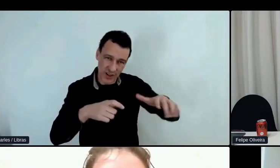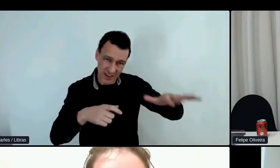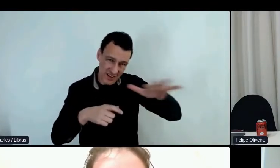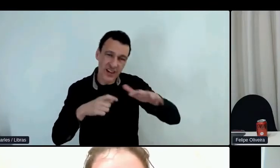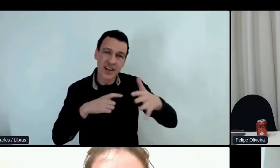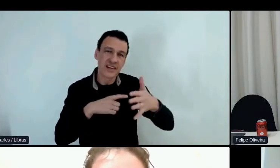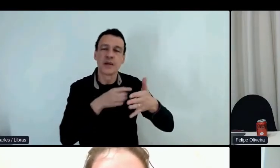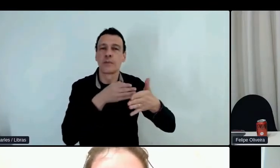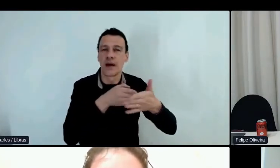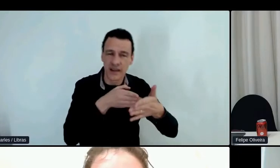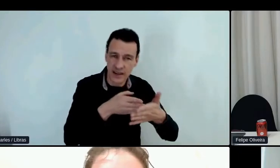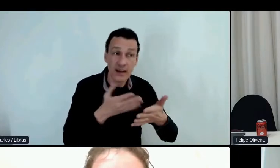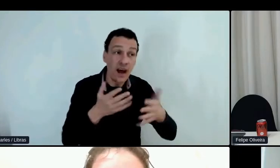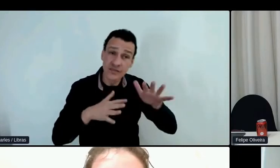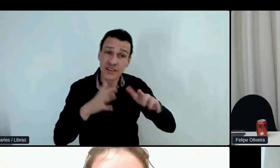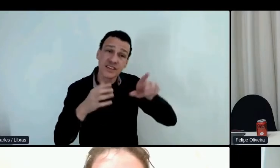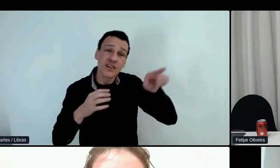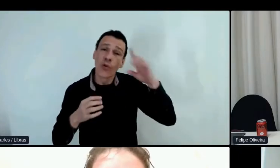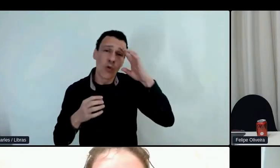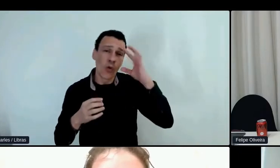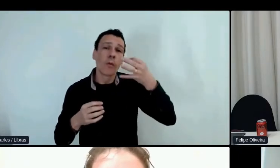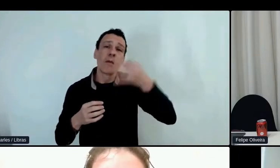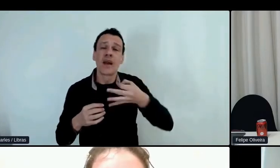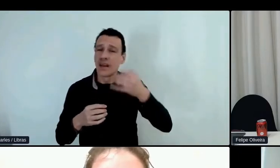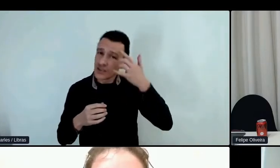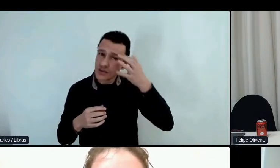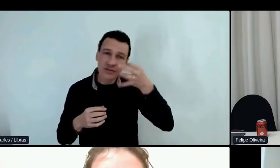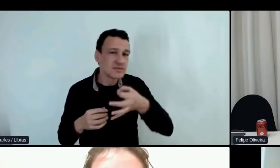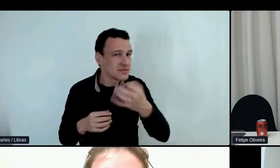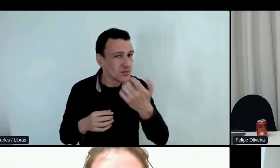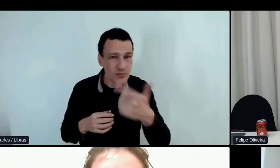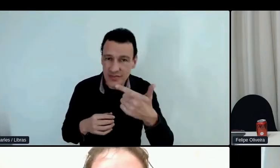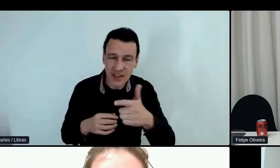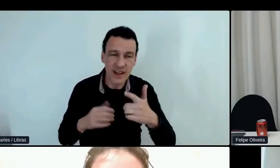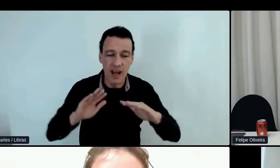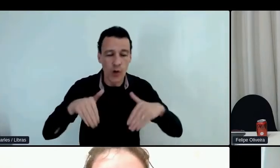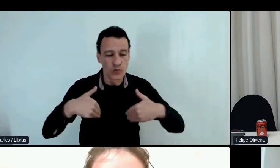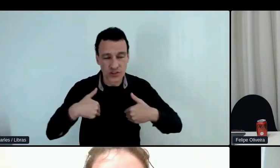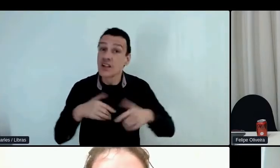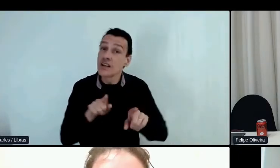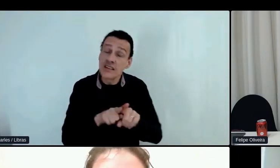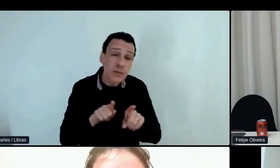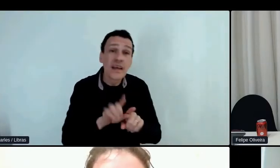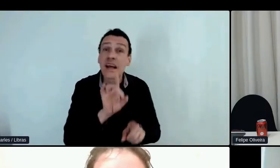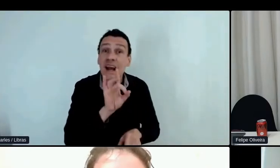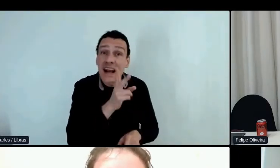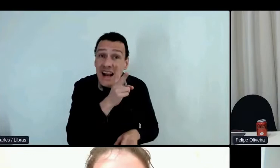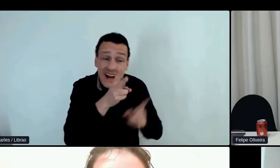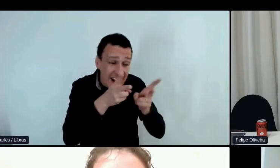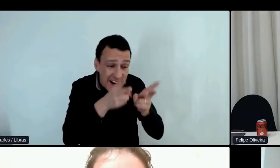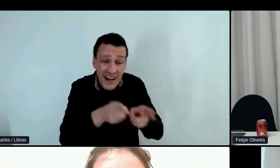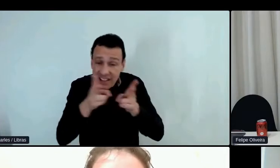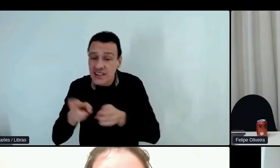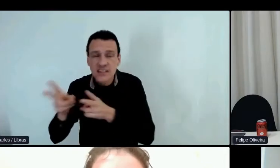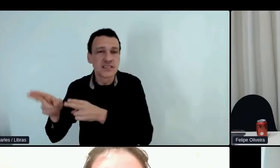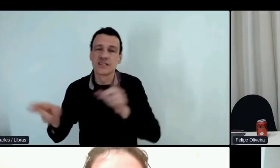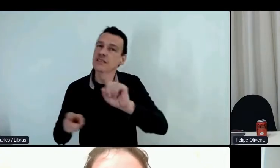questões, mas os lugares, aí sim a gente pode falar em barreiras dos locais, se a gente fala, e os